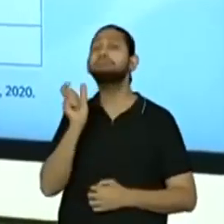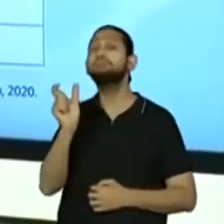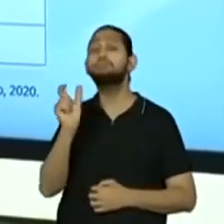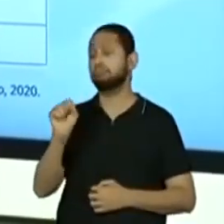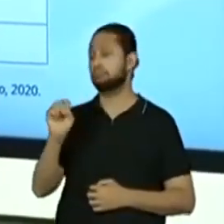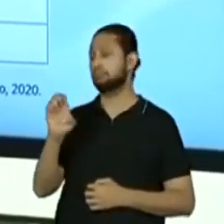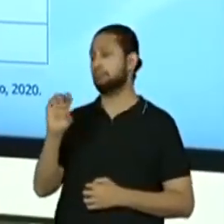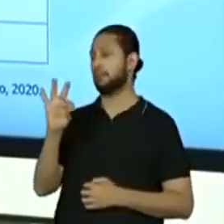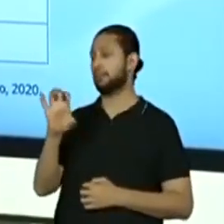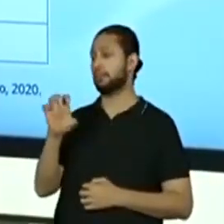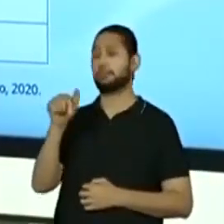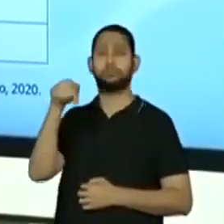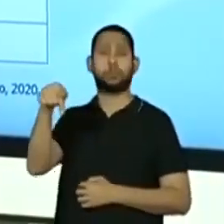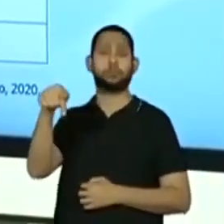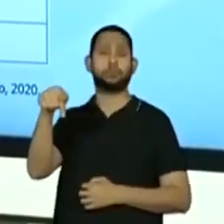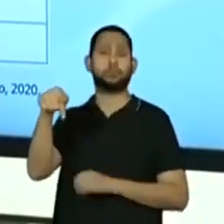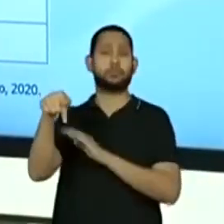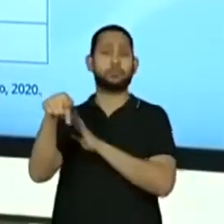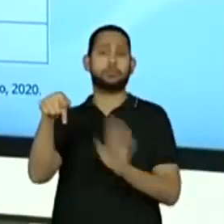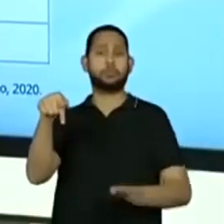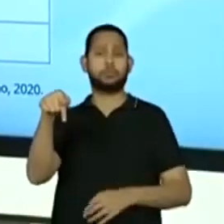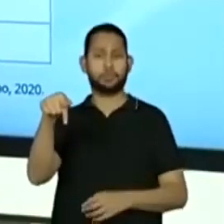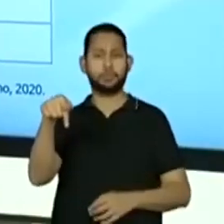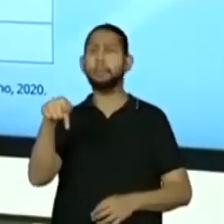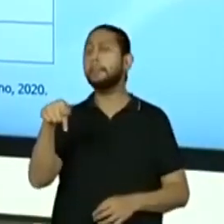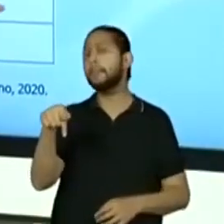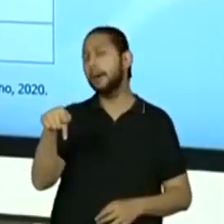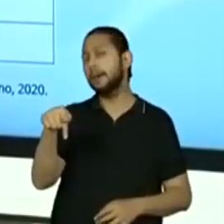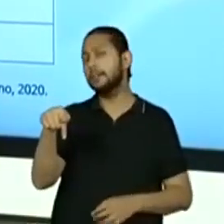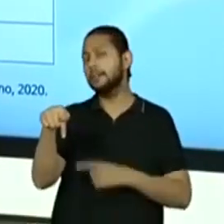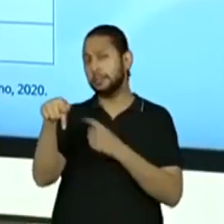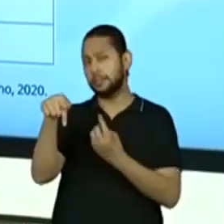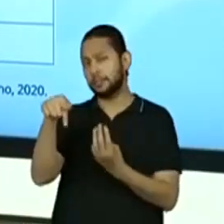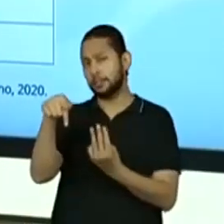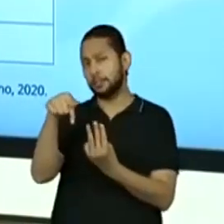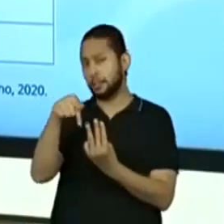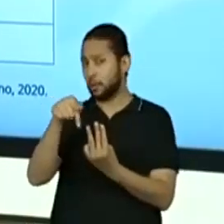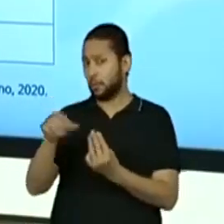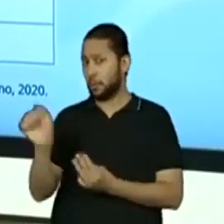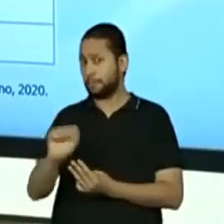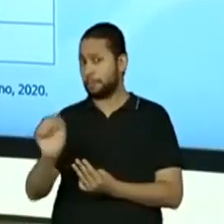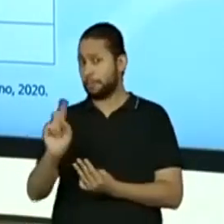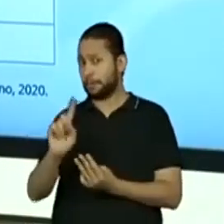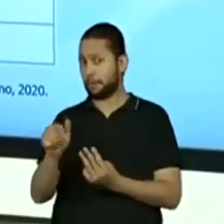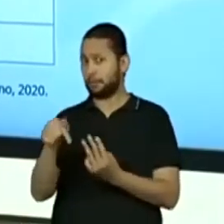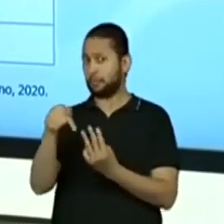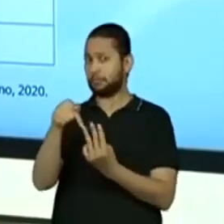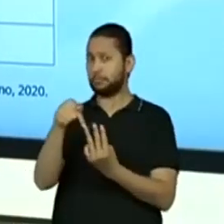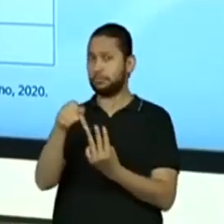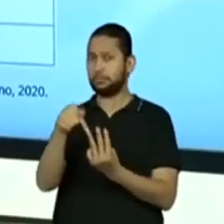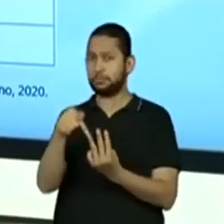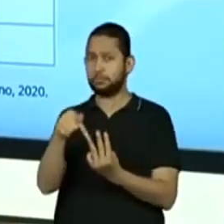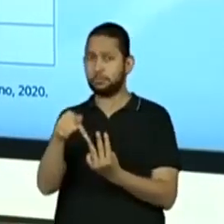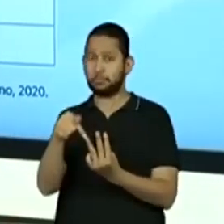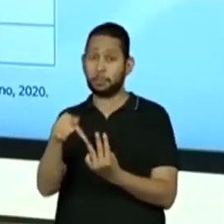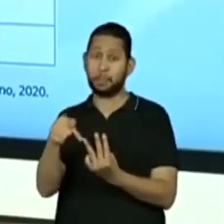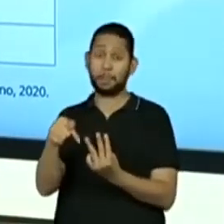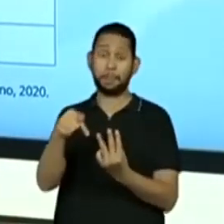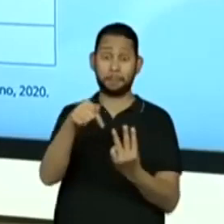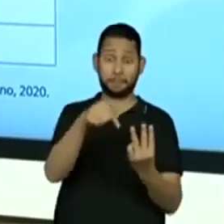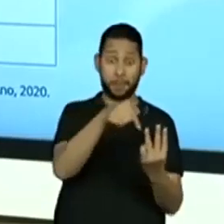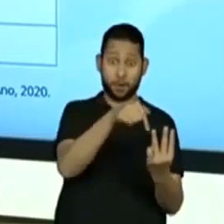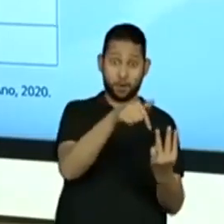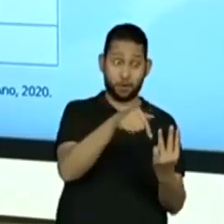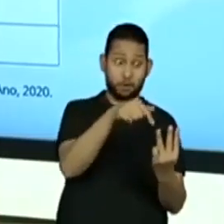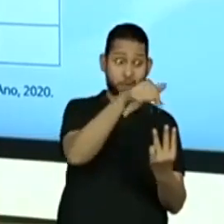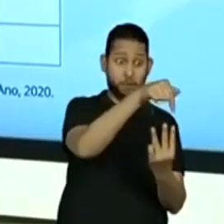7 unidades ou 7. Porém, se esse numeral, eu nem vou apagar, hein? Se esse numeral vier para a